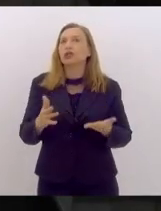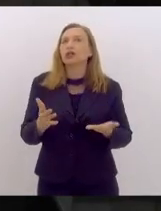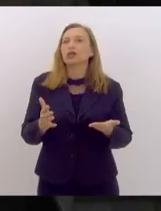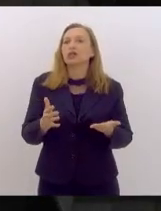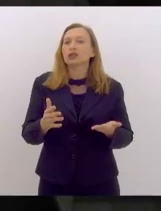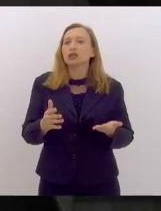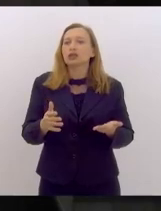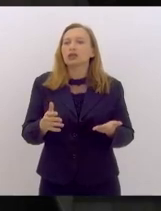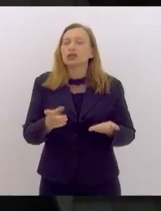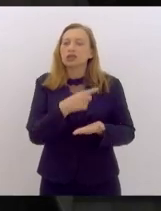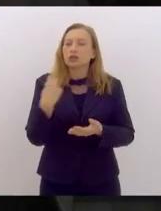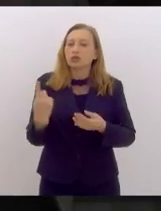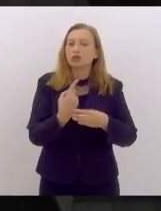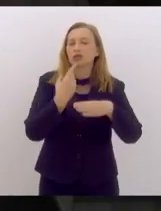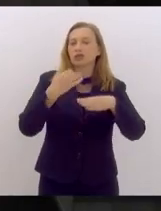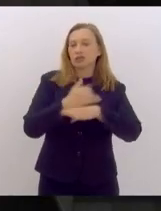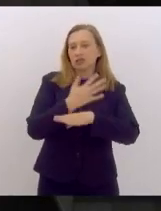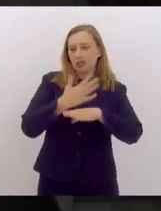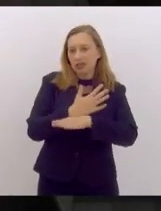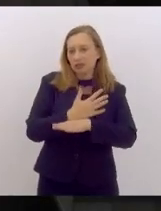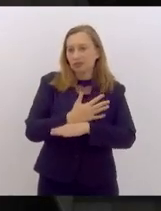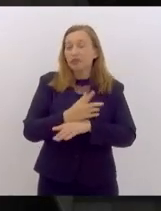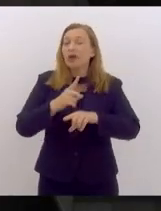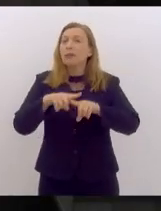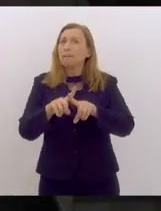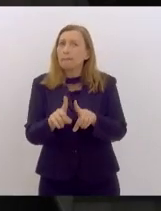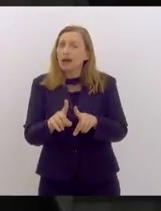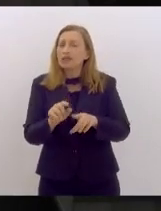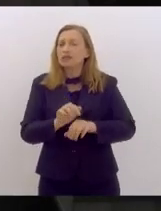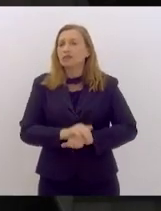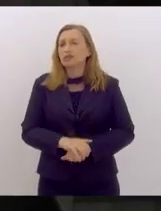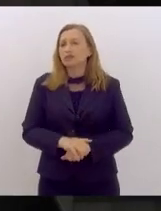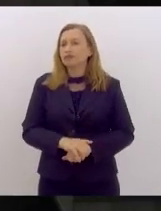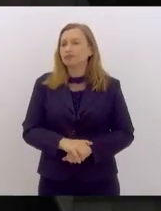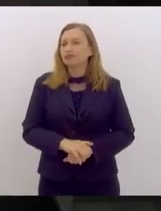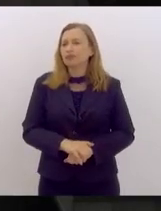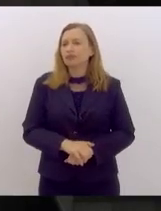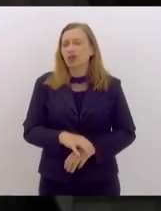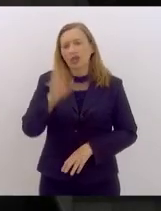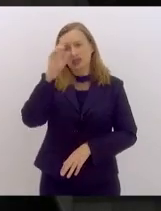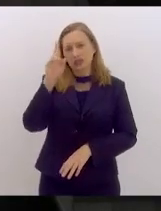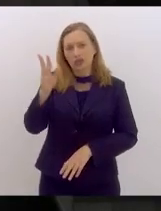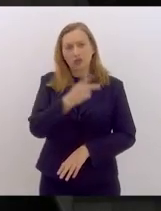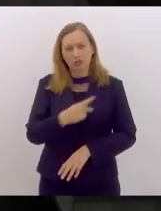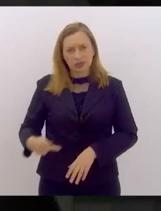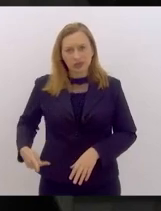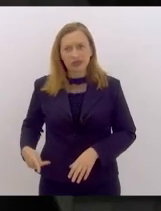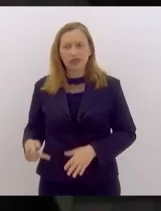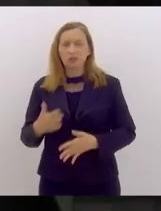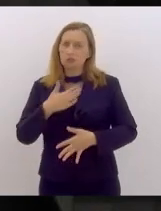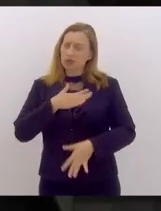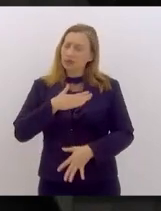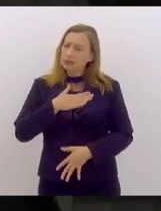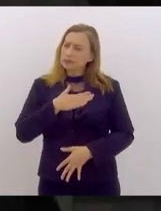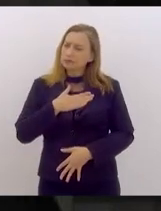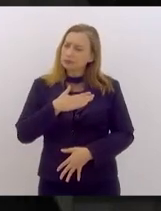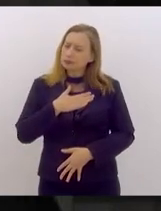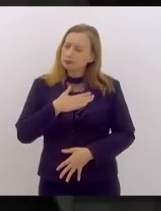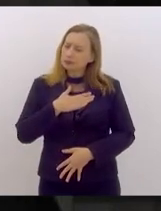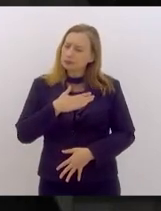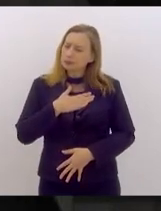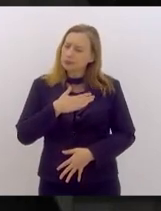na nossa cidade mais uma coisa chora Presidente para mim